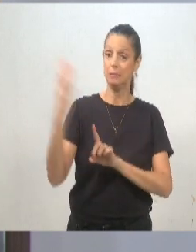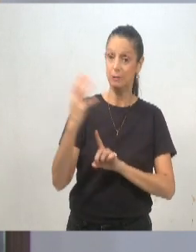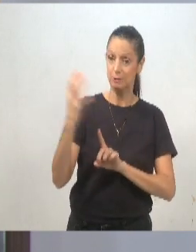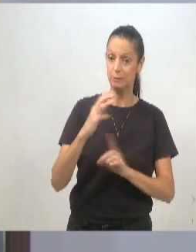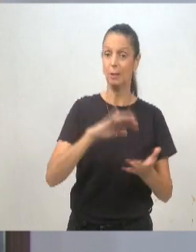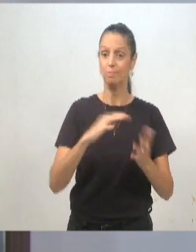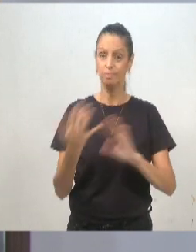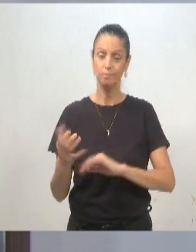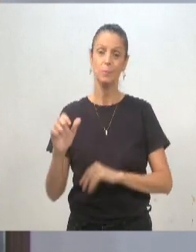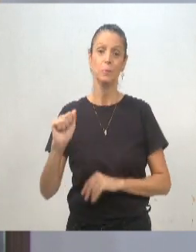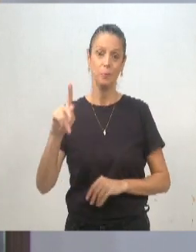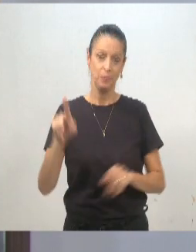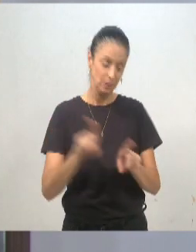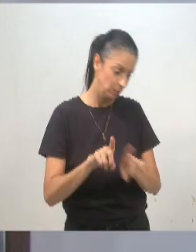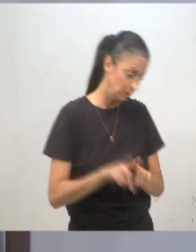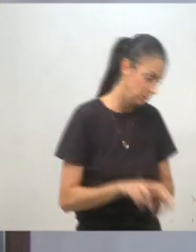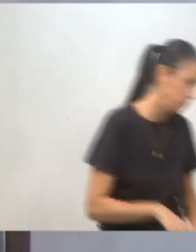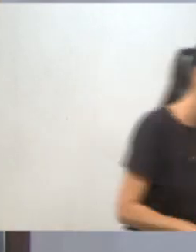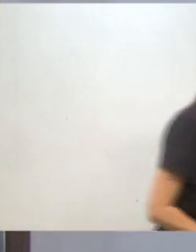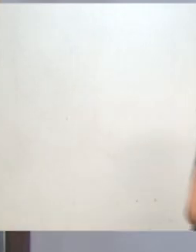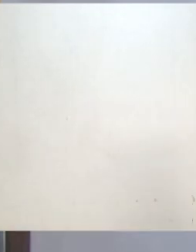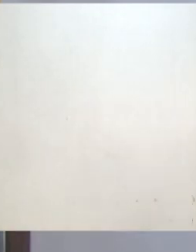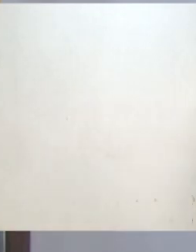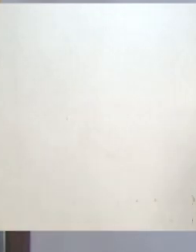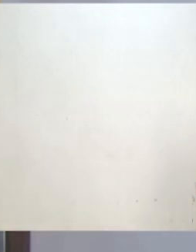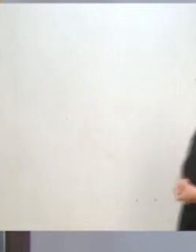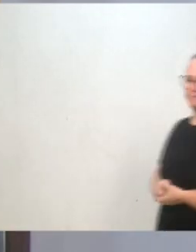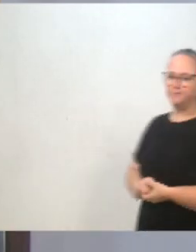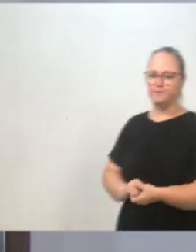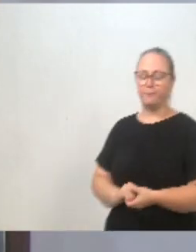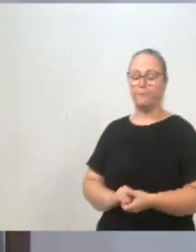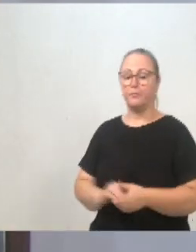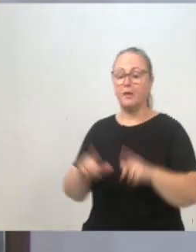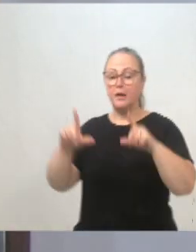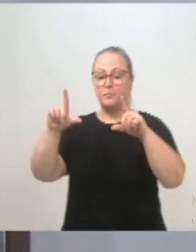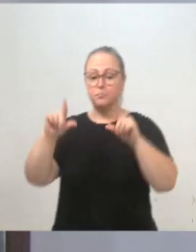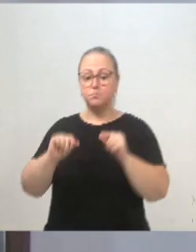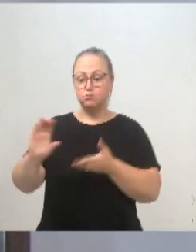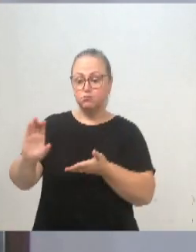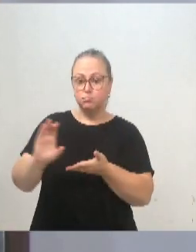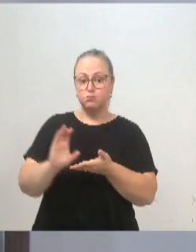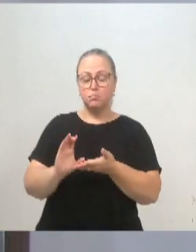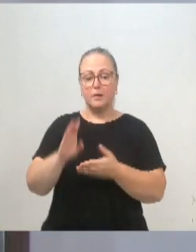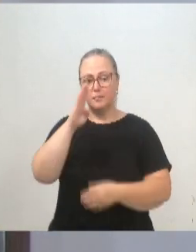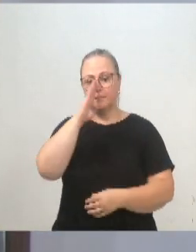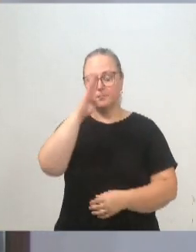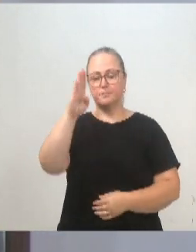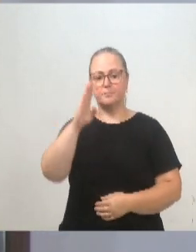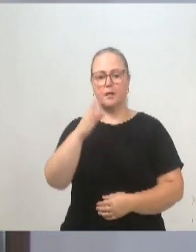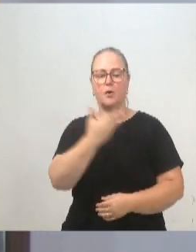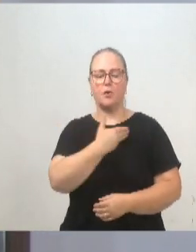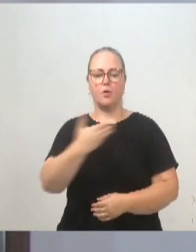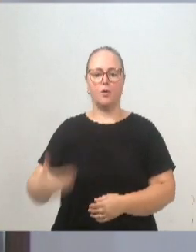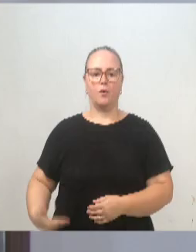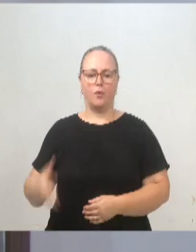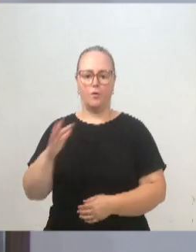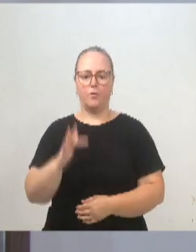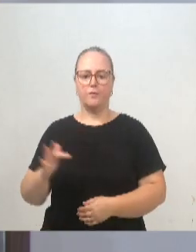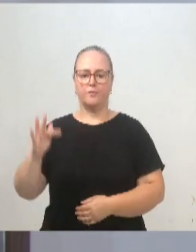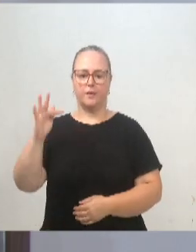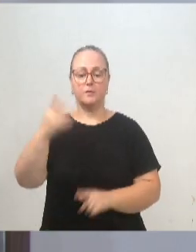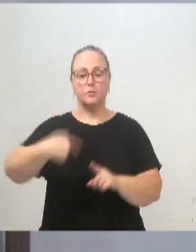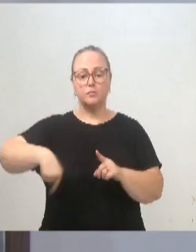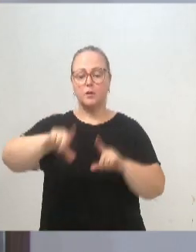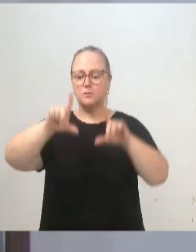tributária. A redução significativa que nós temos de recursos a fundos perdidos, especialmente do governo federal, que nós cada vez menos temos